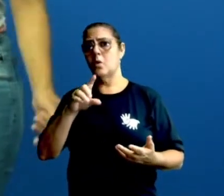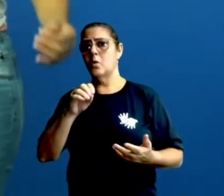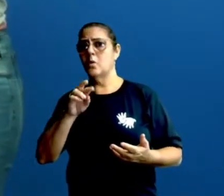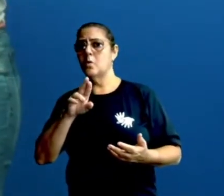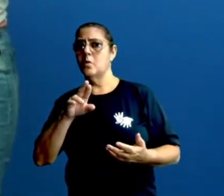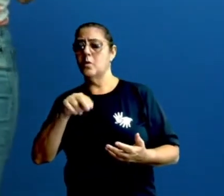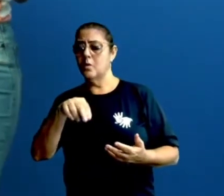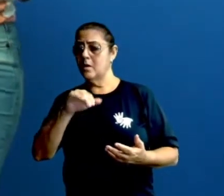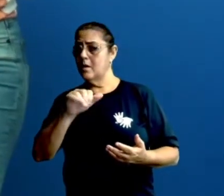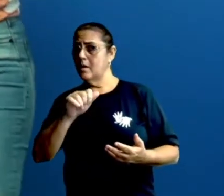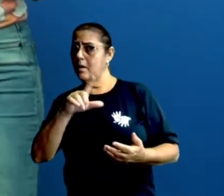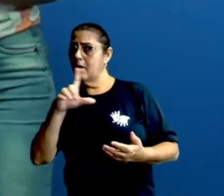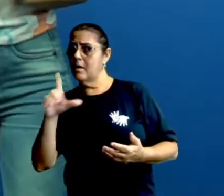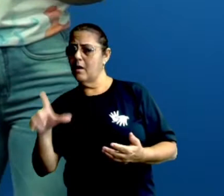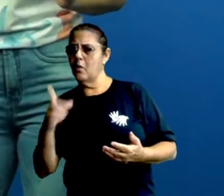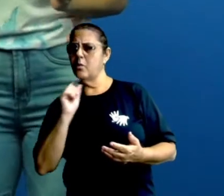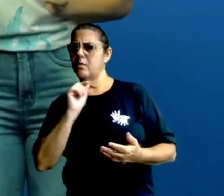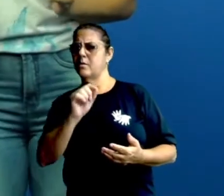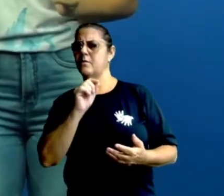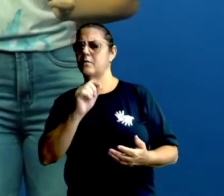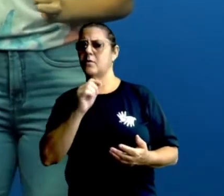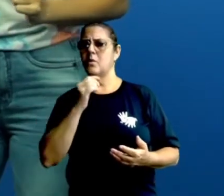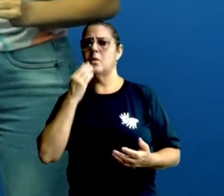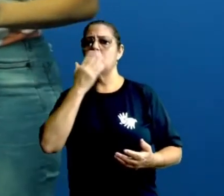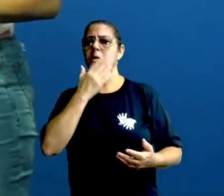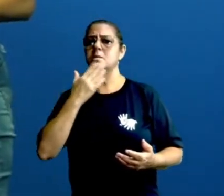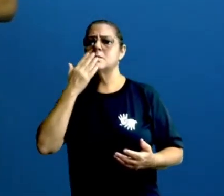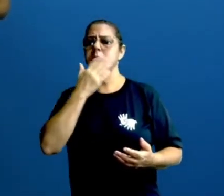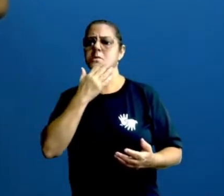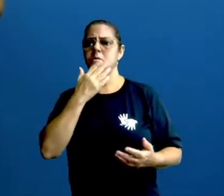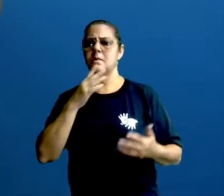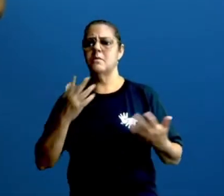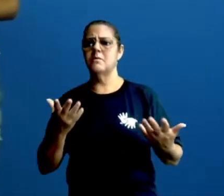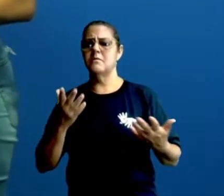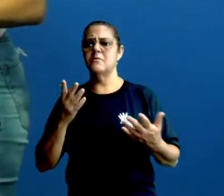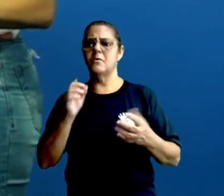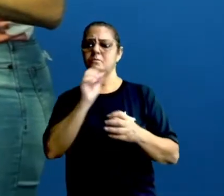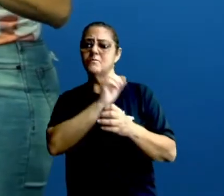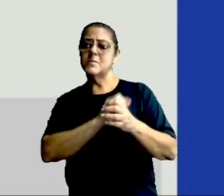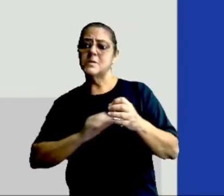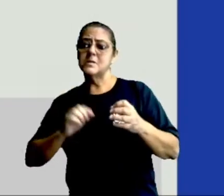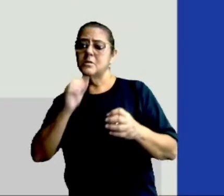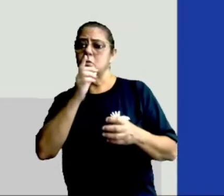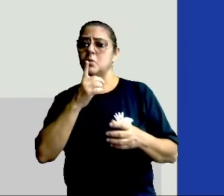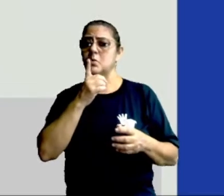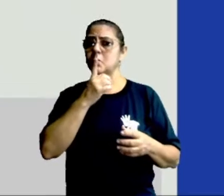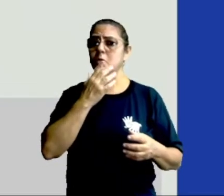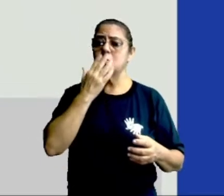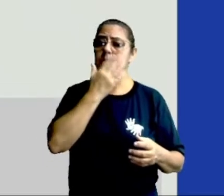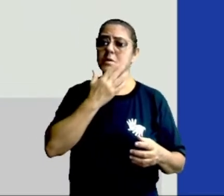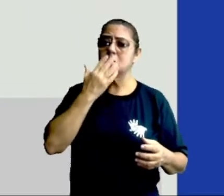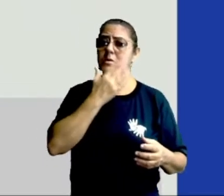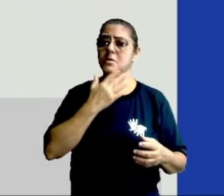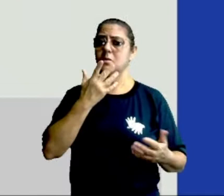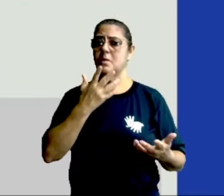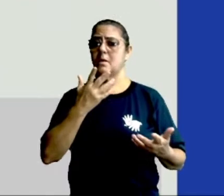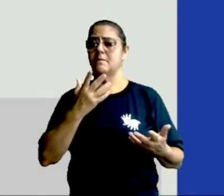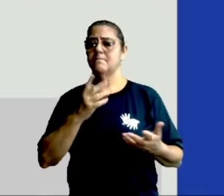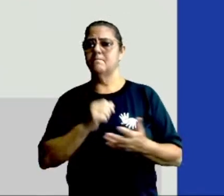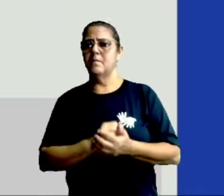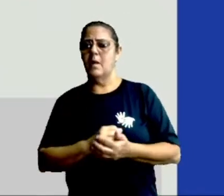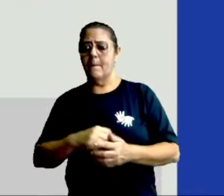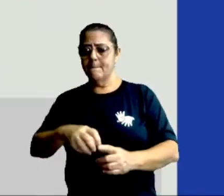açúcar. O que foi o ciclo do açúcar então, professora? O ciclo do açúcar foi uma das